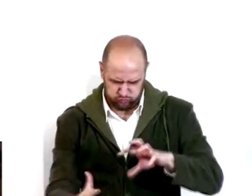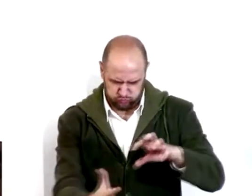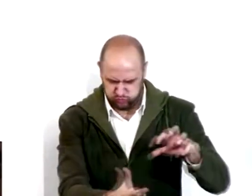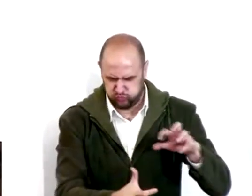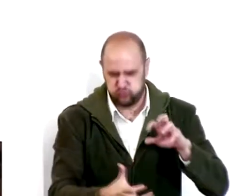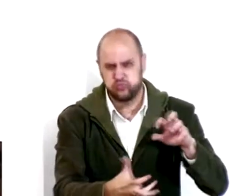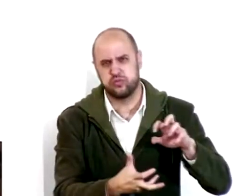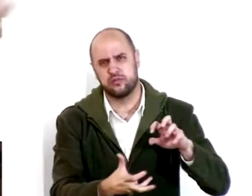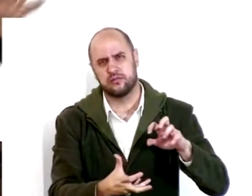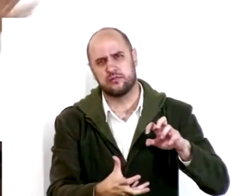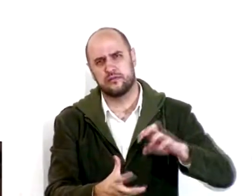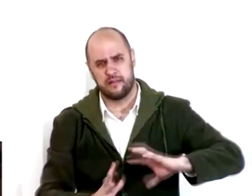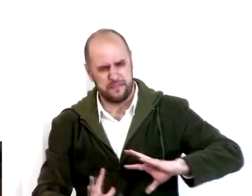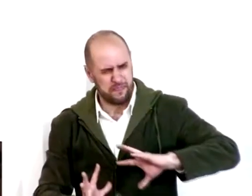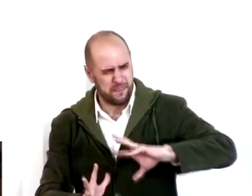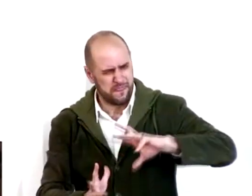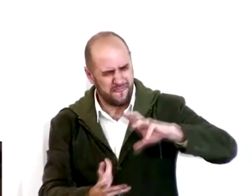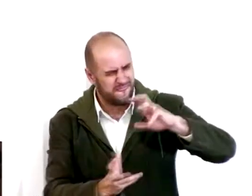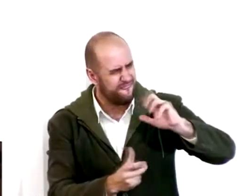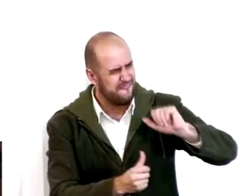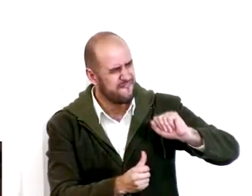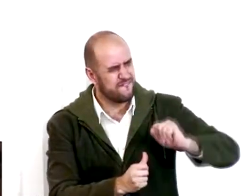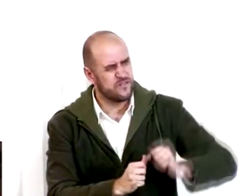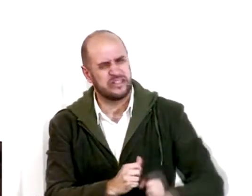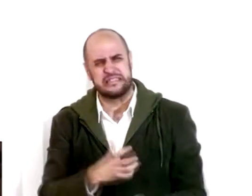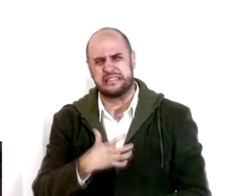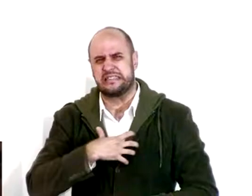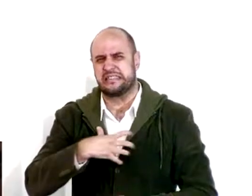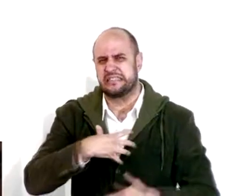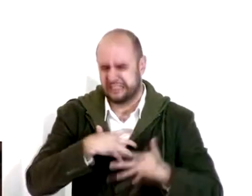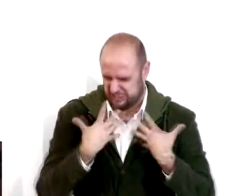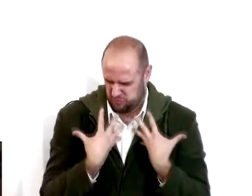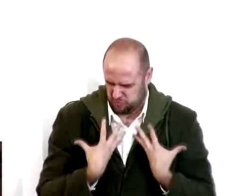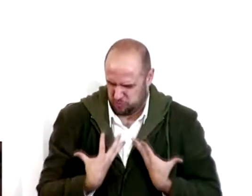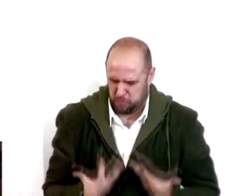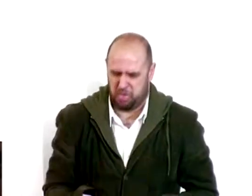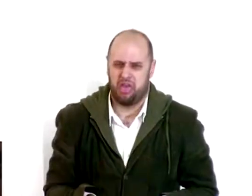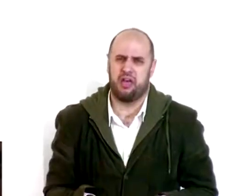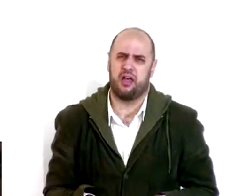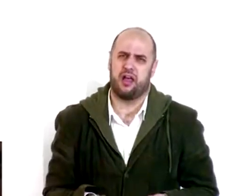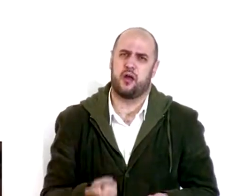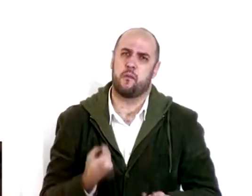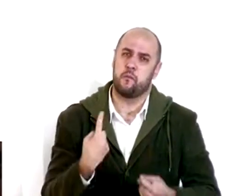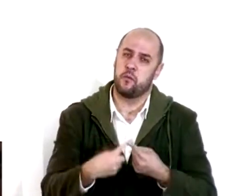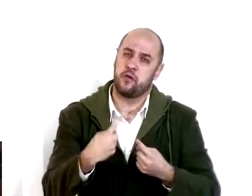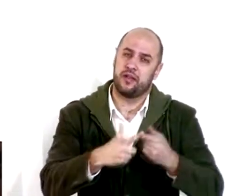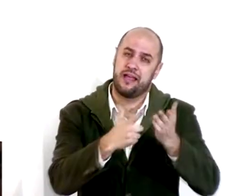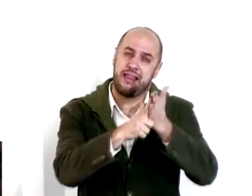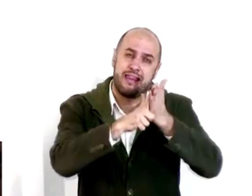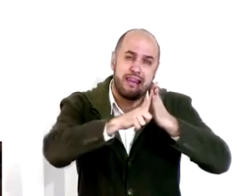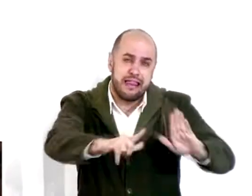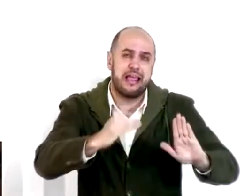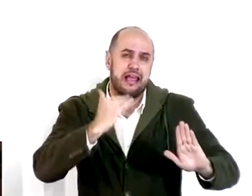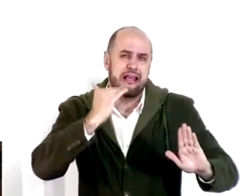A terra é solapada quando a lei é distorcida.